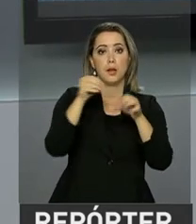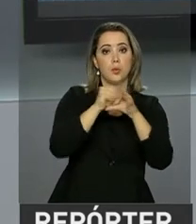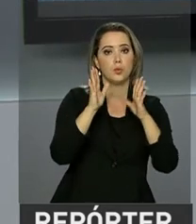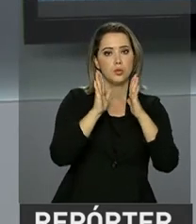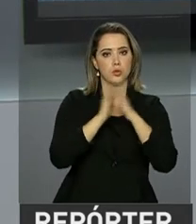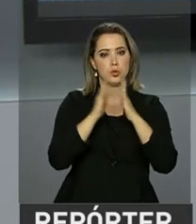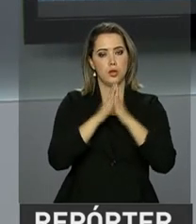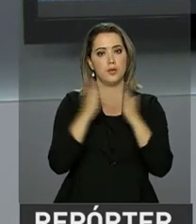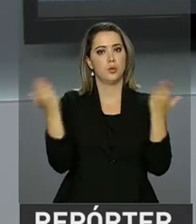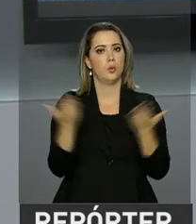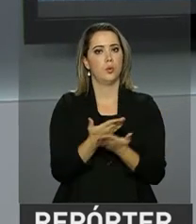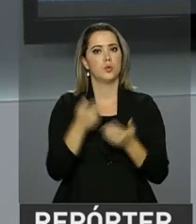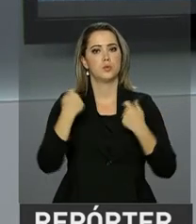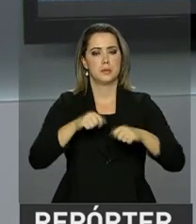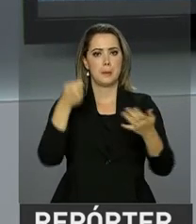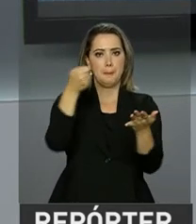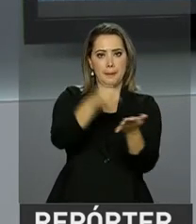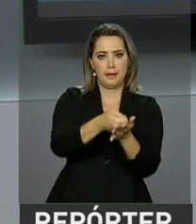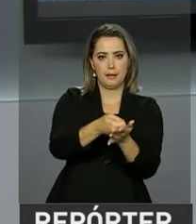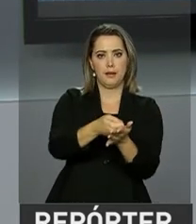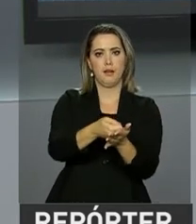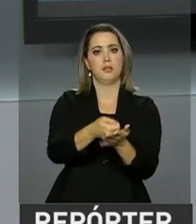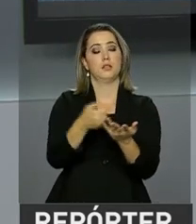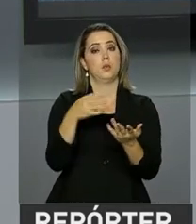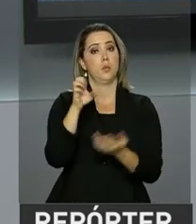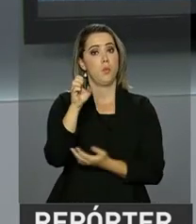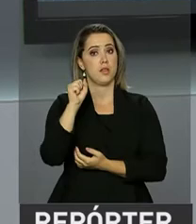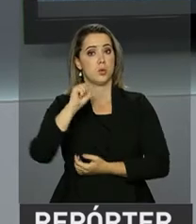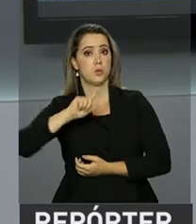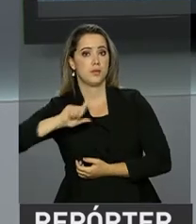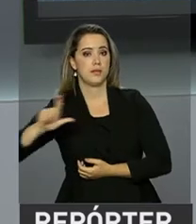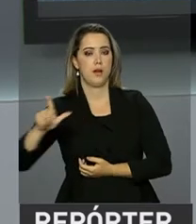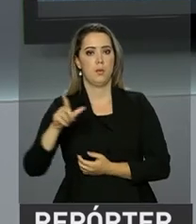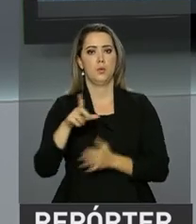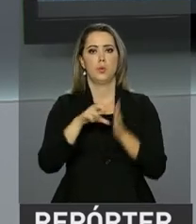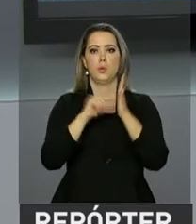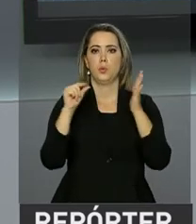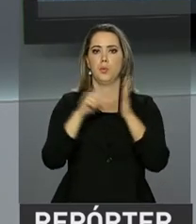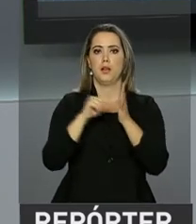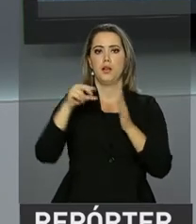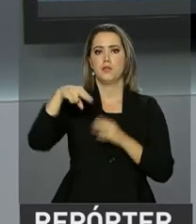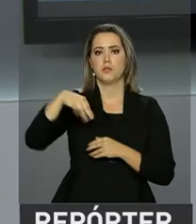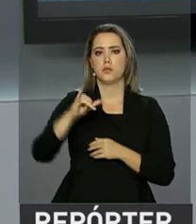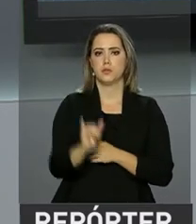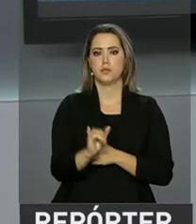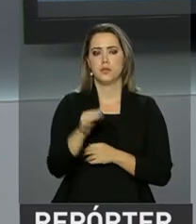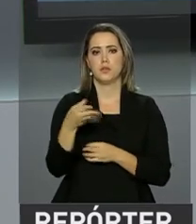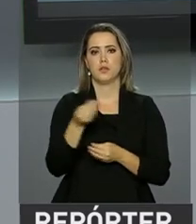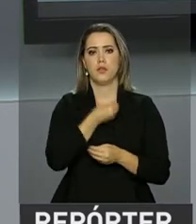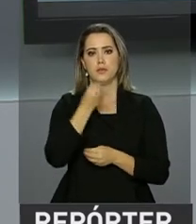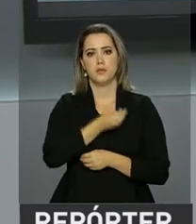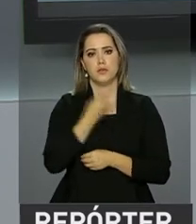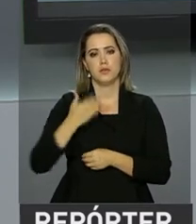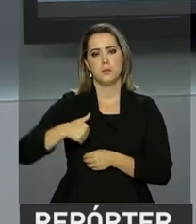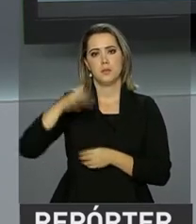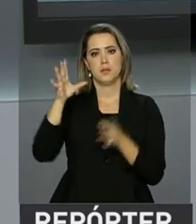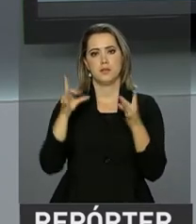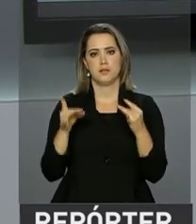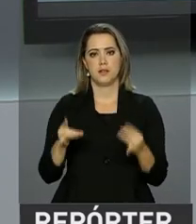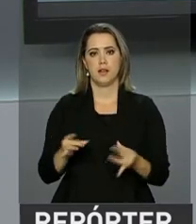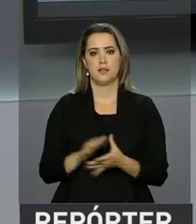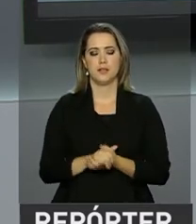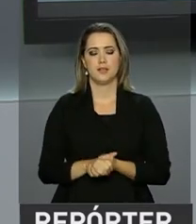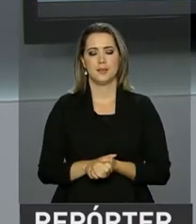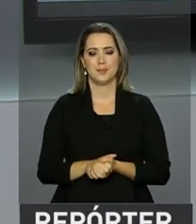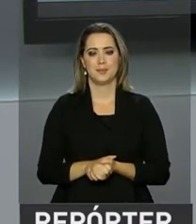pagar sem multa ou e social do palácio do planalto o repórter nem pereira tem ao vivo mais informações para a gente a hora é boa